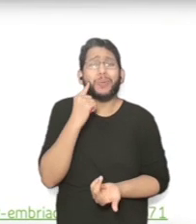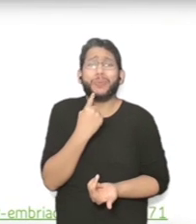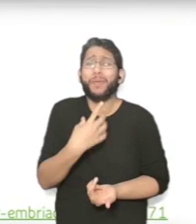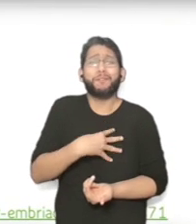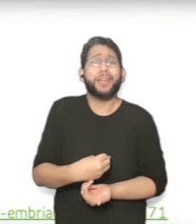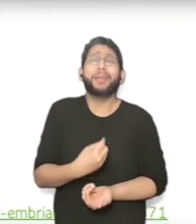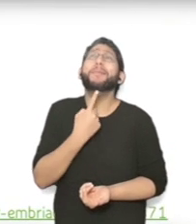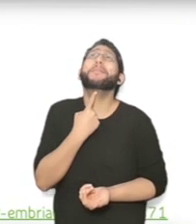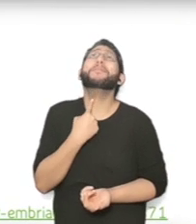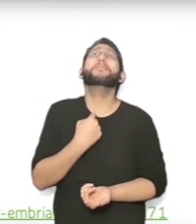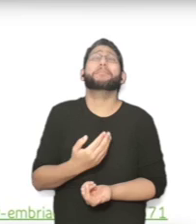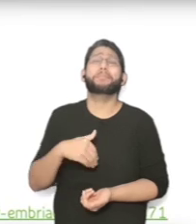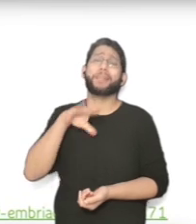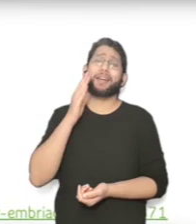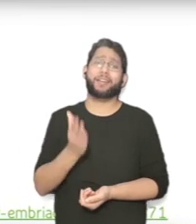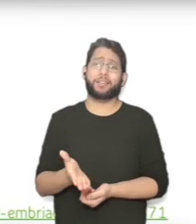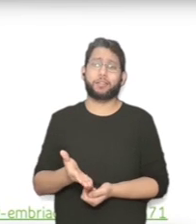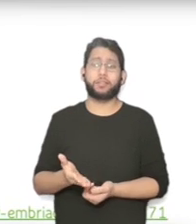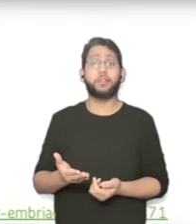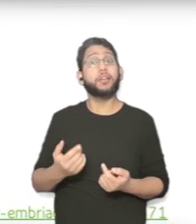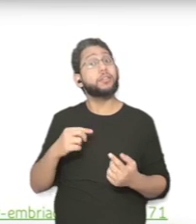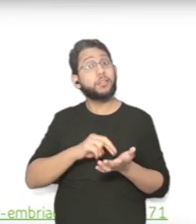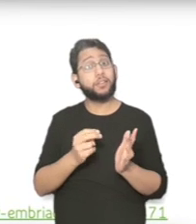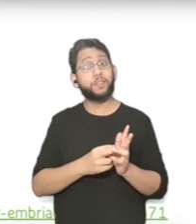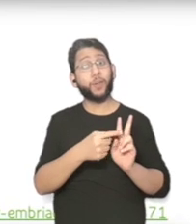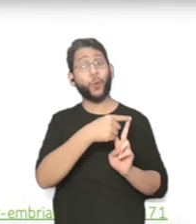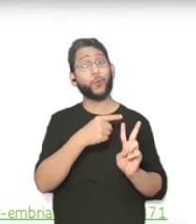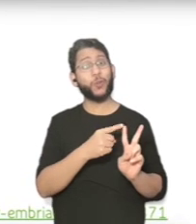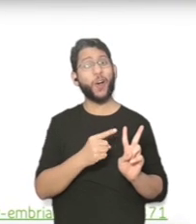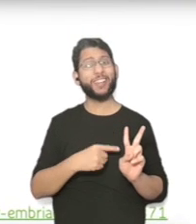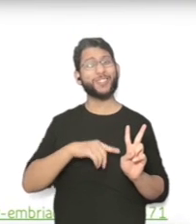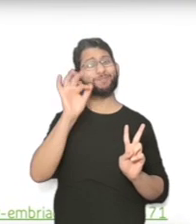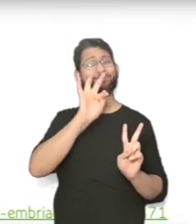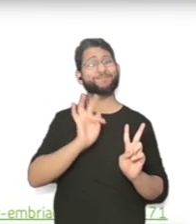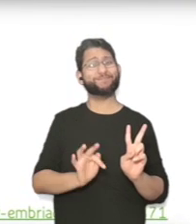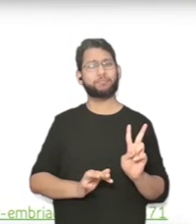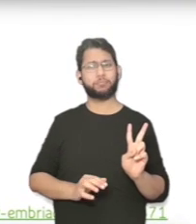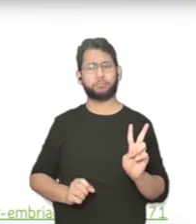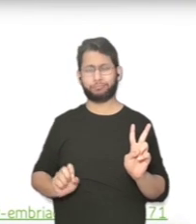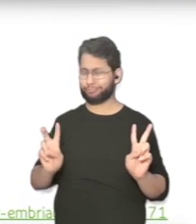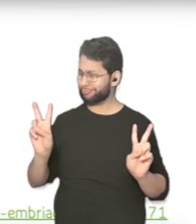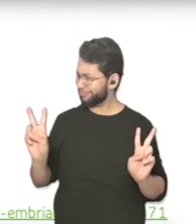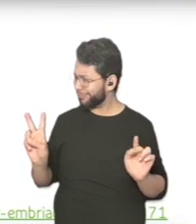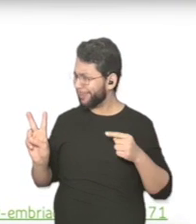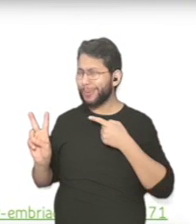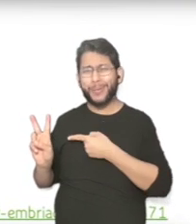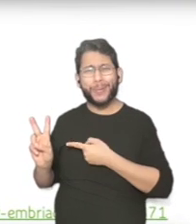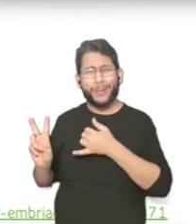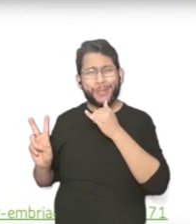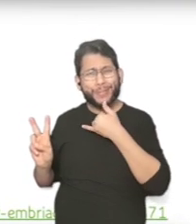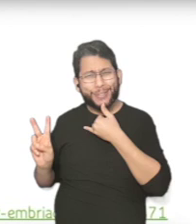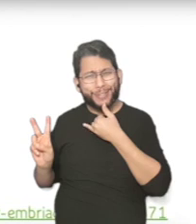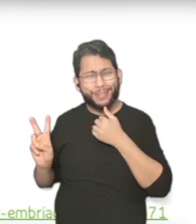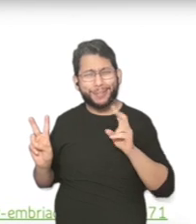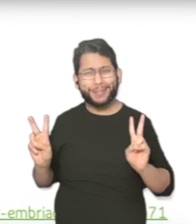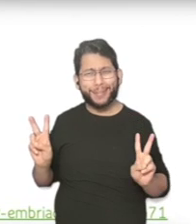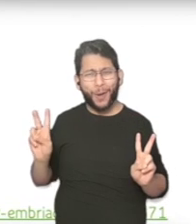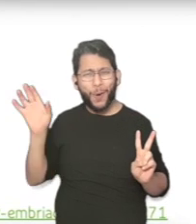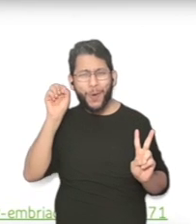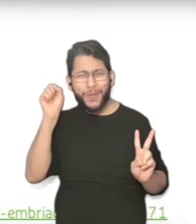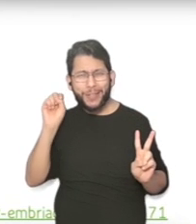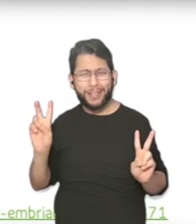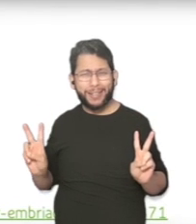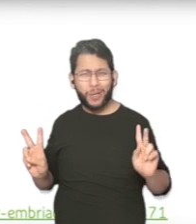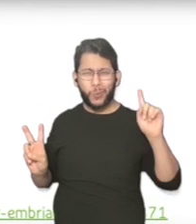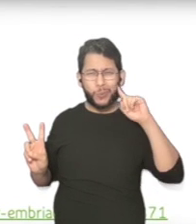com a possibilidade de ter um filho surdo. Isso é, na verdade, um motivo de comemoração. Então,